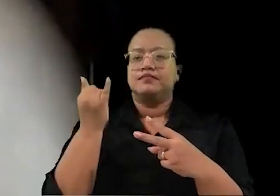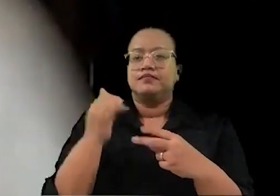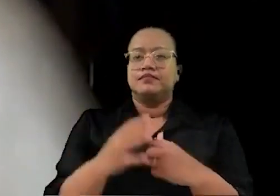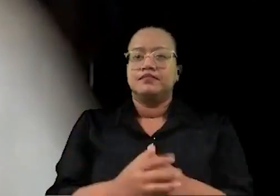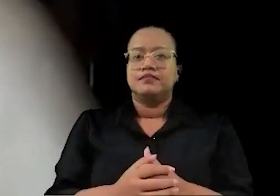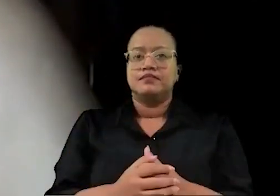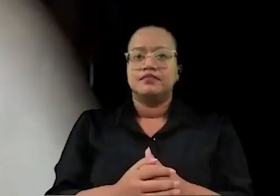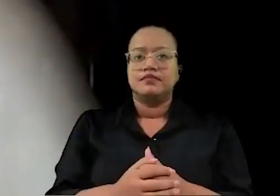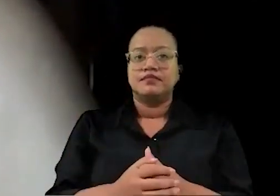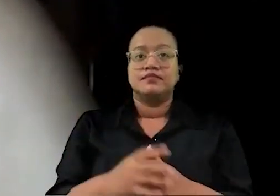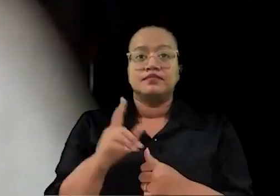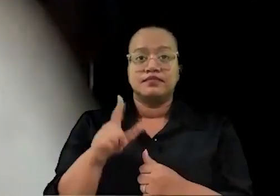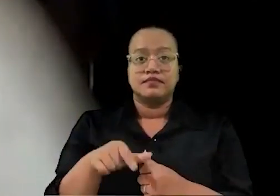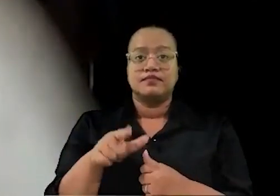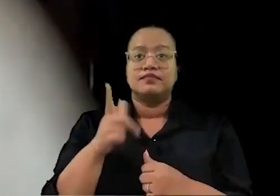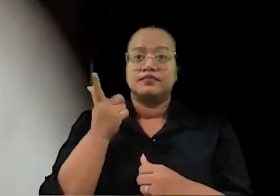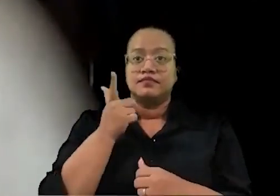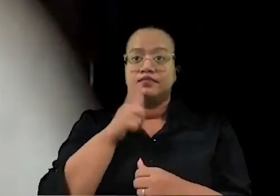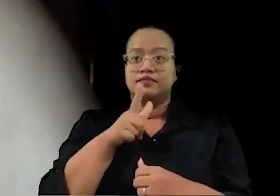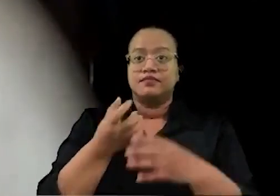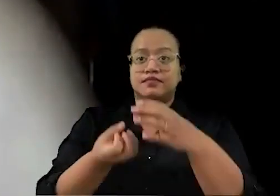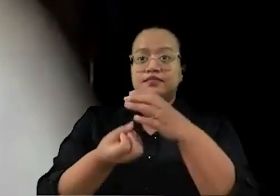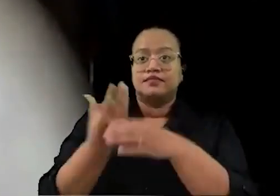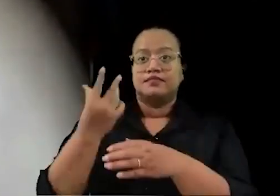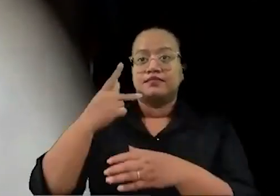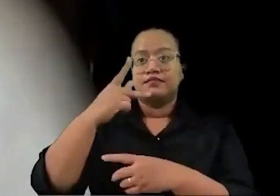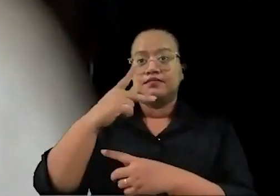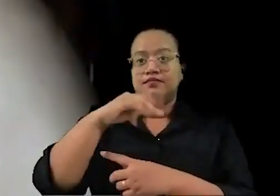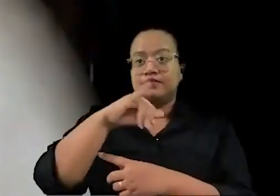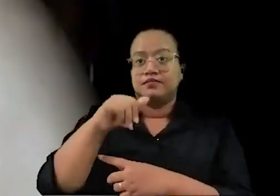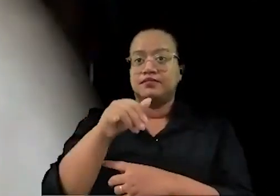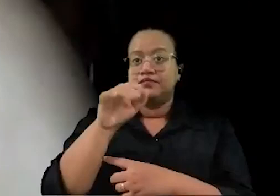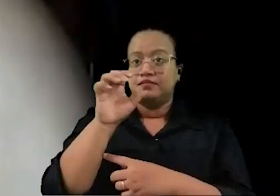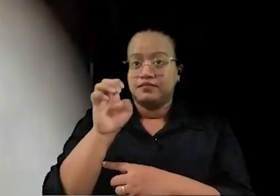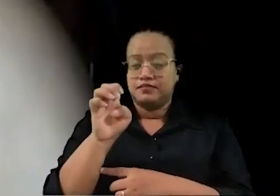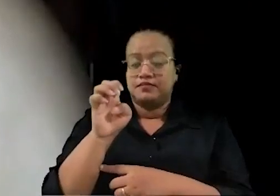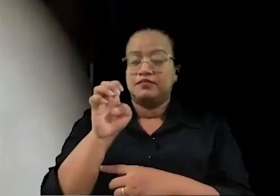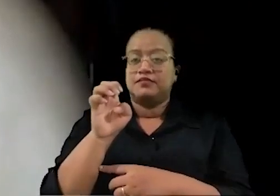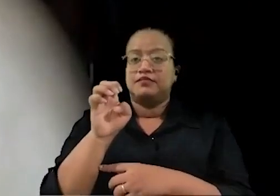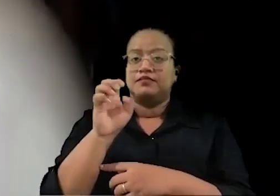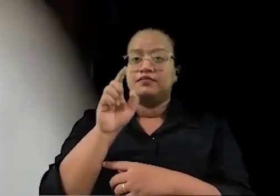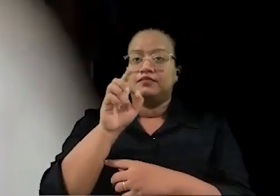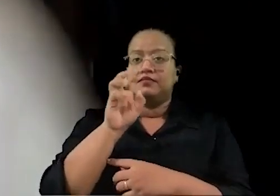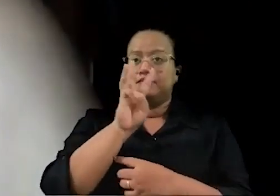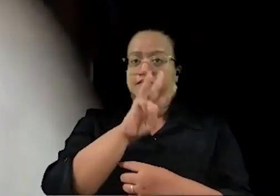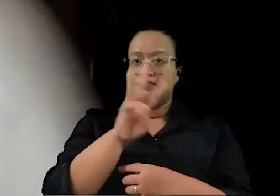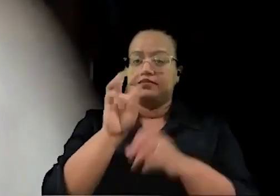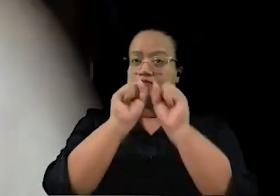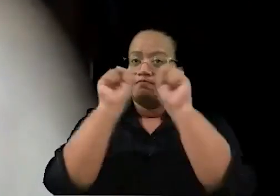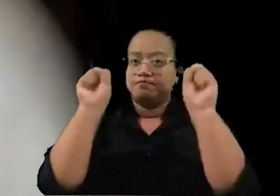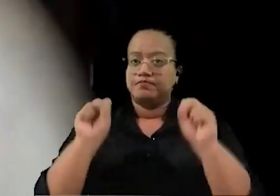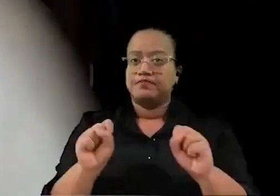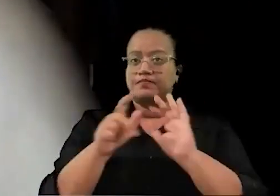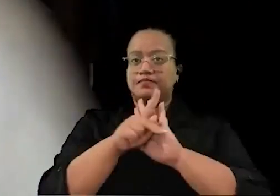do PJI, né, que é a governança colaborativa, onde todos trabalham,